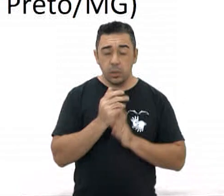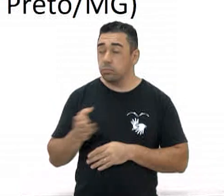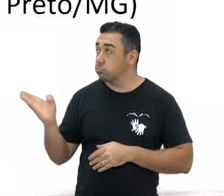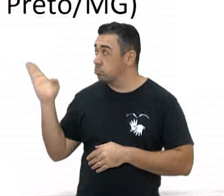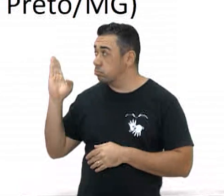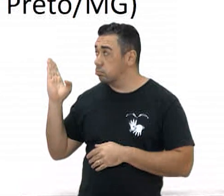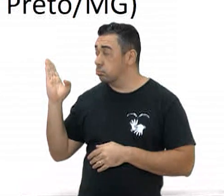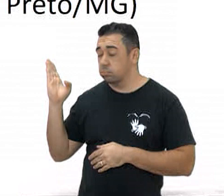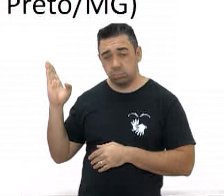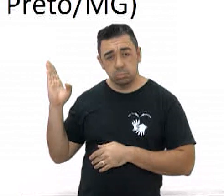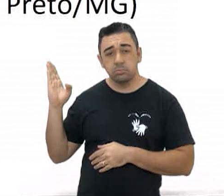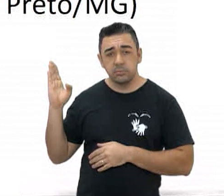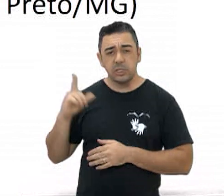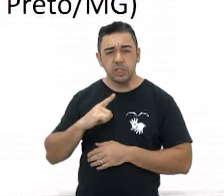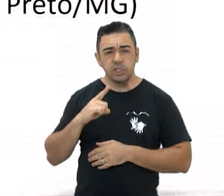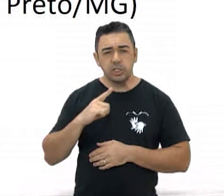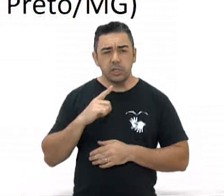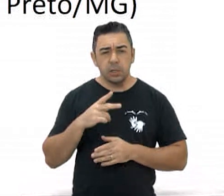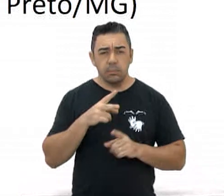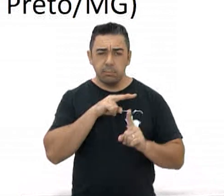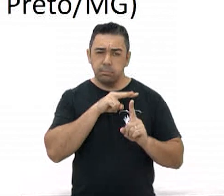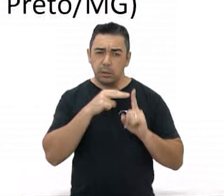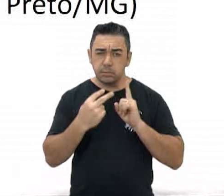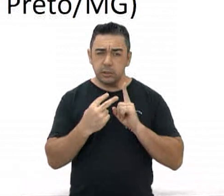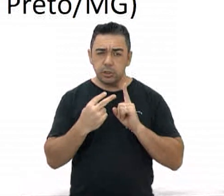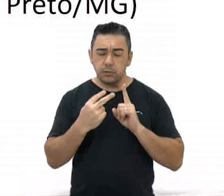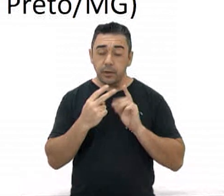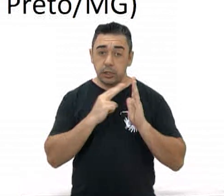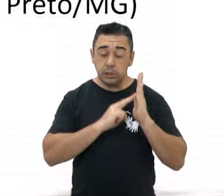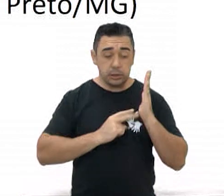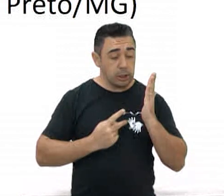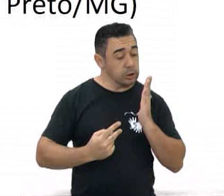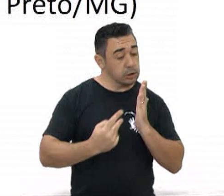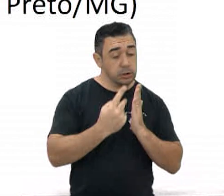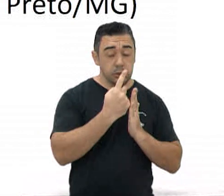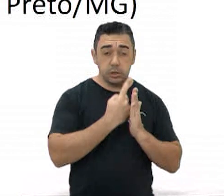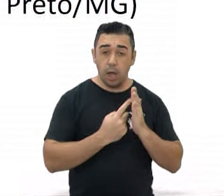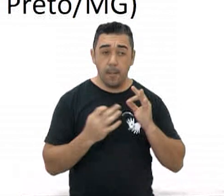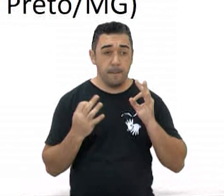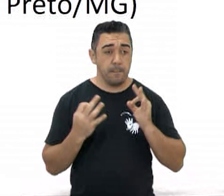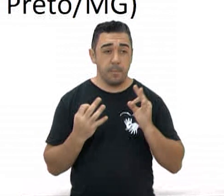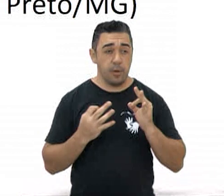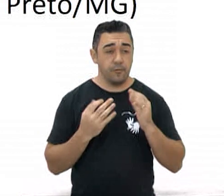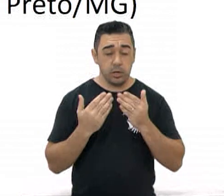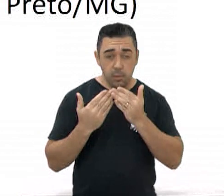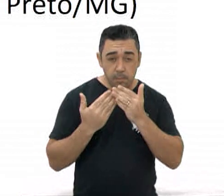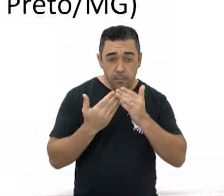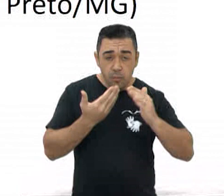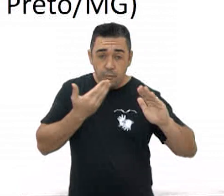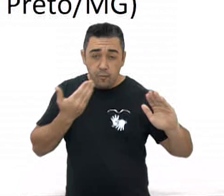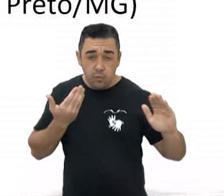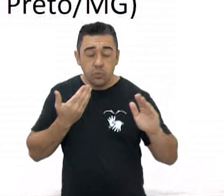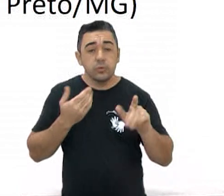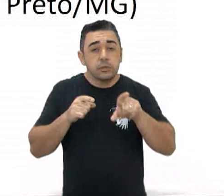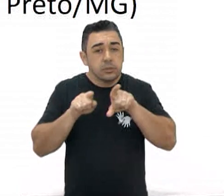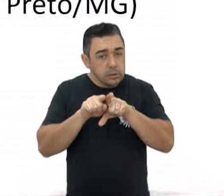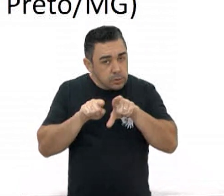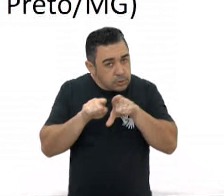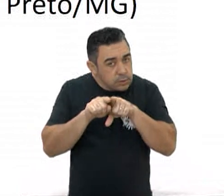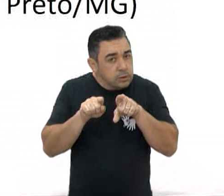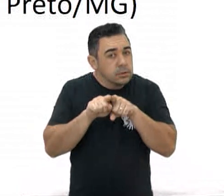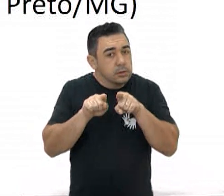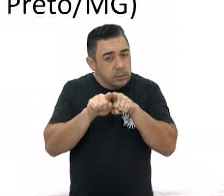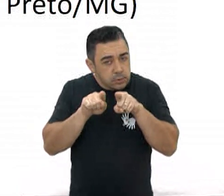Ele tinha uma perspectiva e um desenho muito bom. Ele era muito bom no trabalho de perspectiva e desenho. Além de